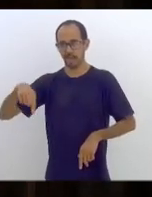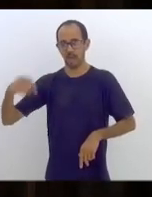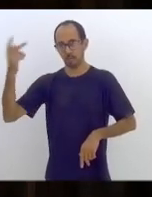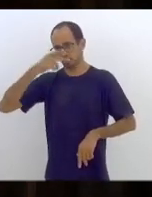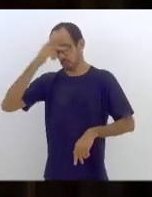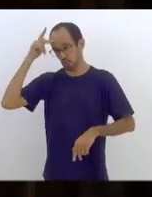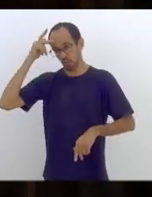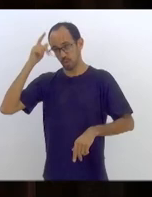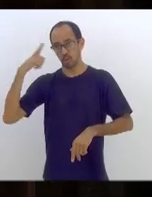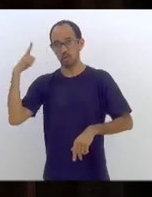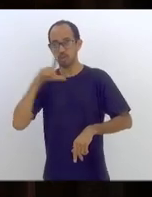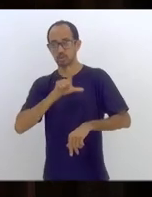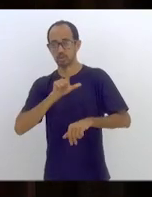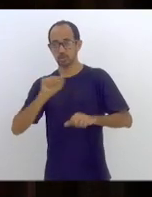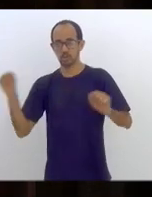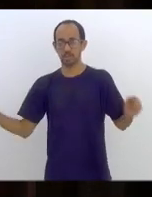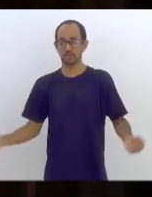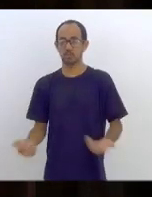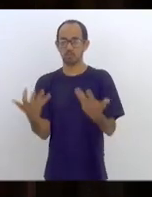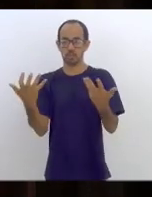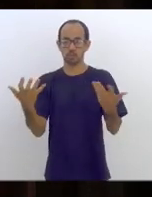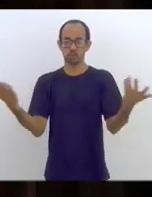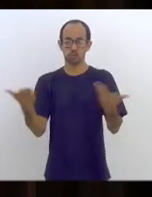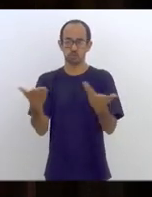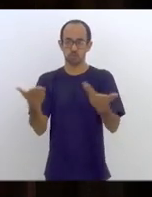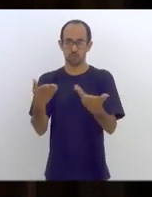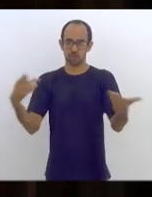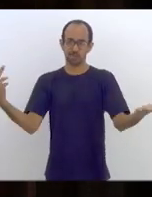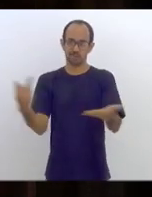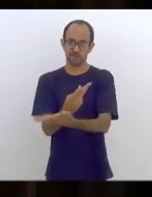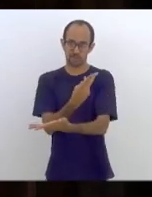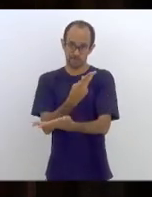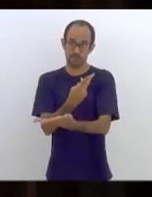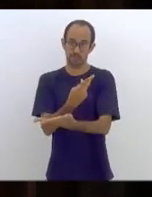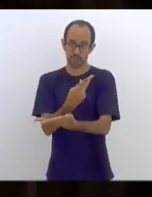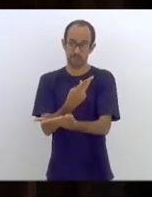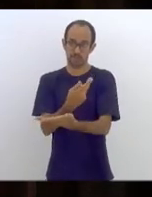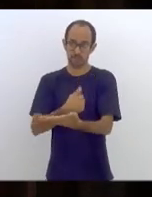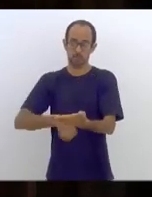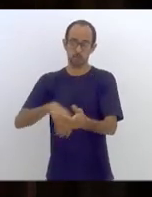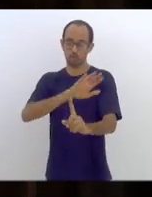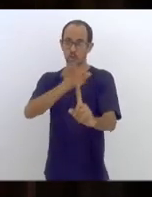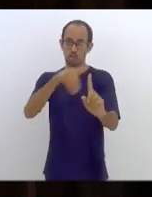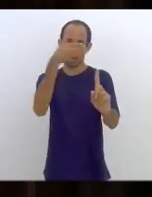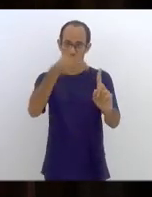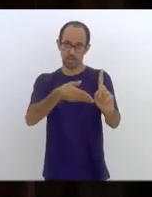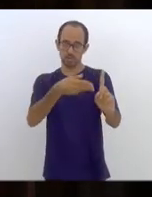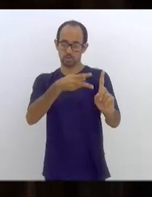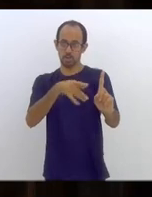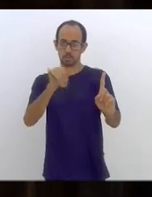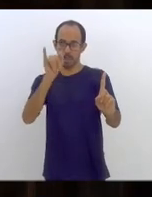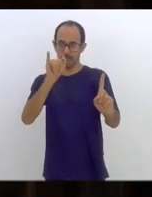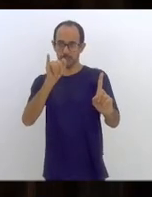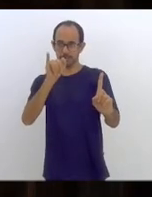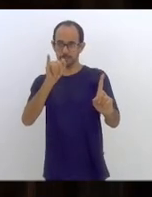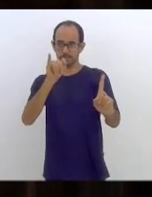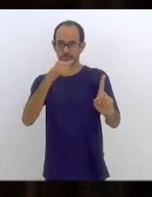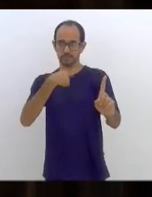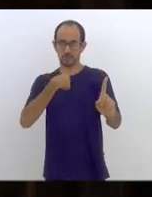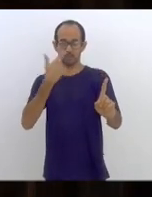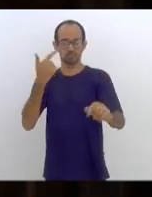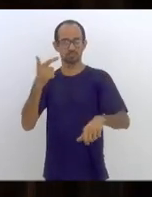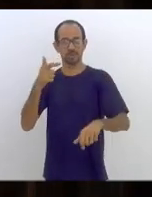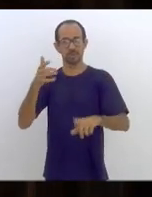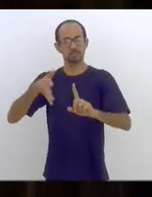ela que conseguiu que esse evento, né, que acontecesse, né, que ele fosse um homenageado. Né, eu não tenho mais palavras,